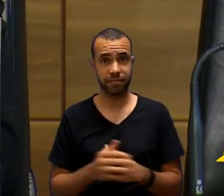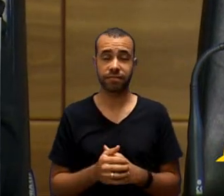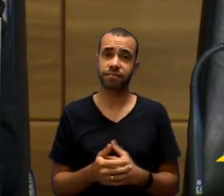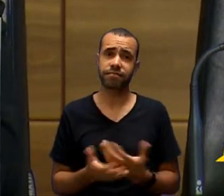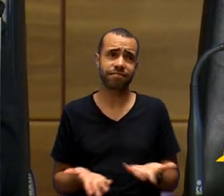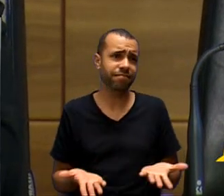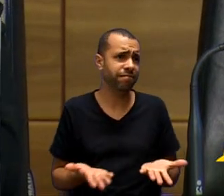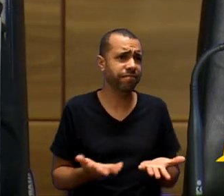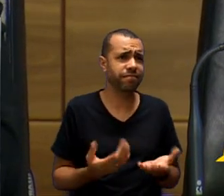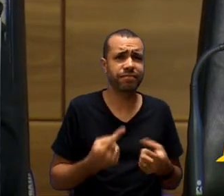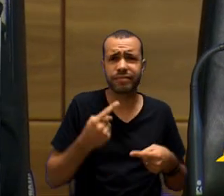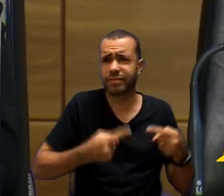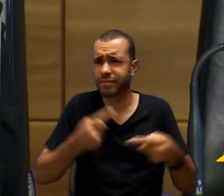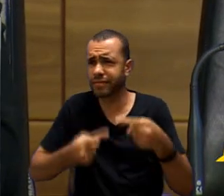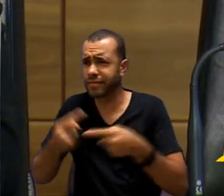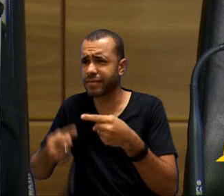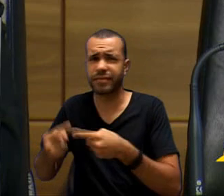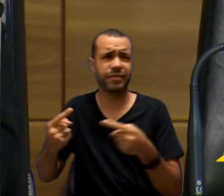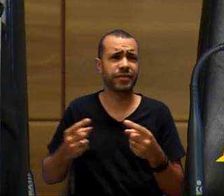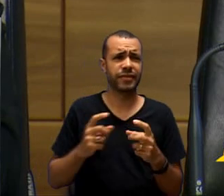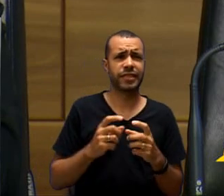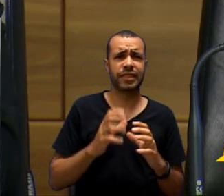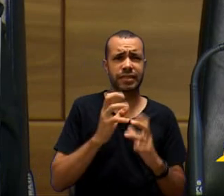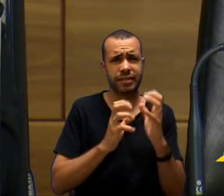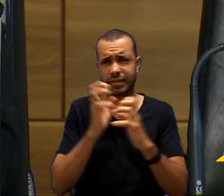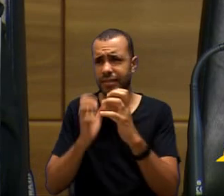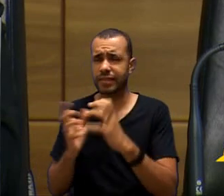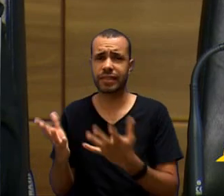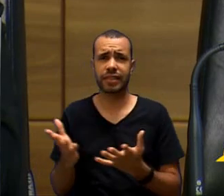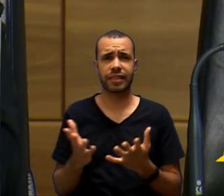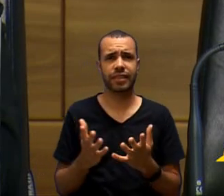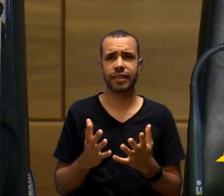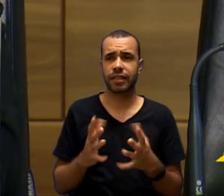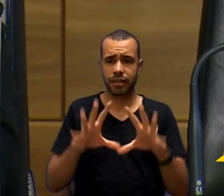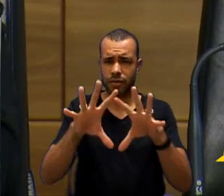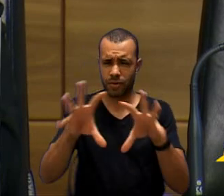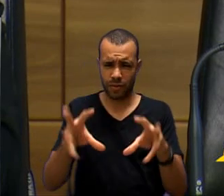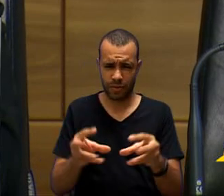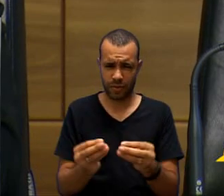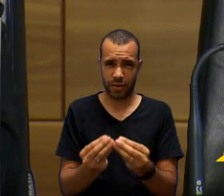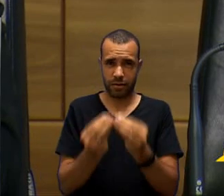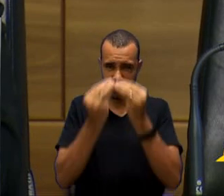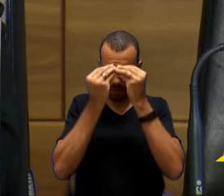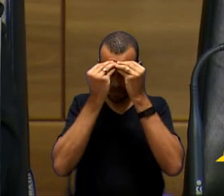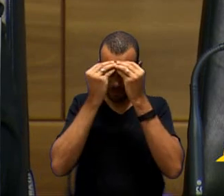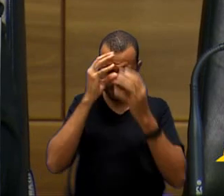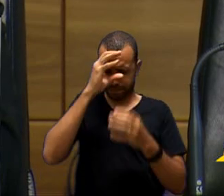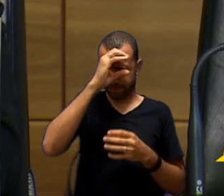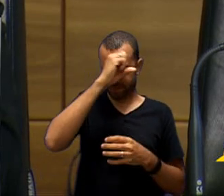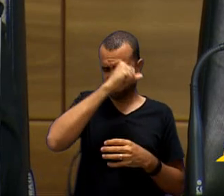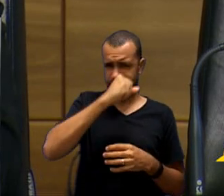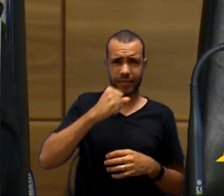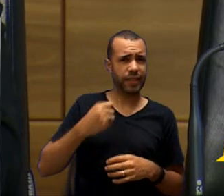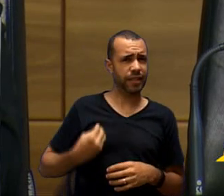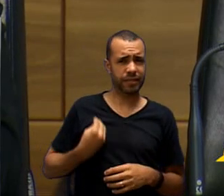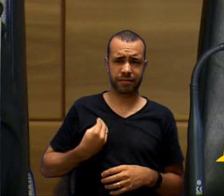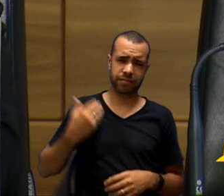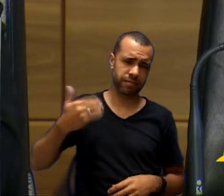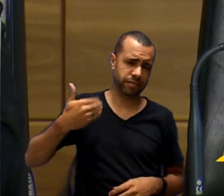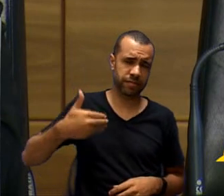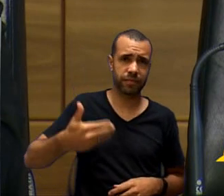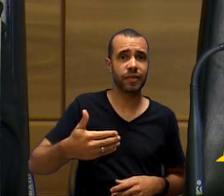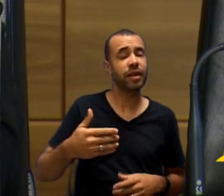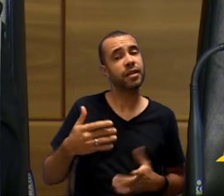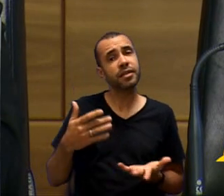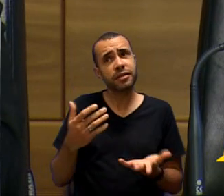brigas, discussões, tudo que a gente passou por aqui, eu vou levar esse aprendizado que eu tive aqui na Câmara para o resto da minha vida. E ano que vem eu